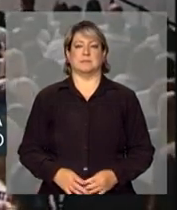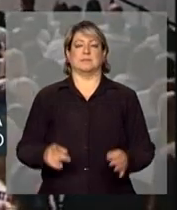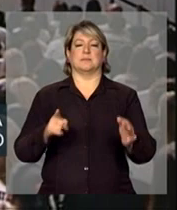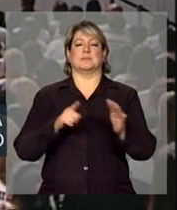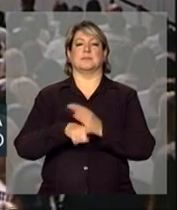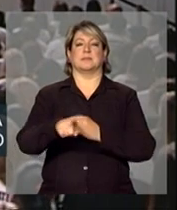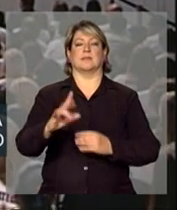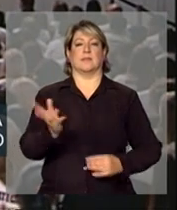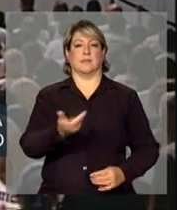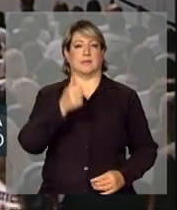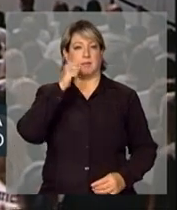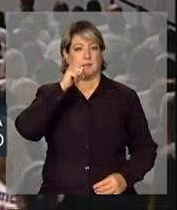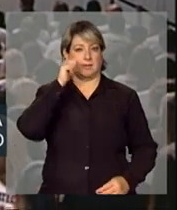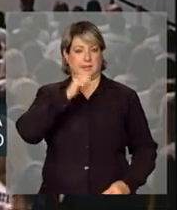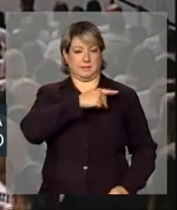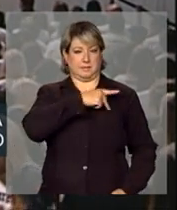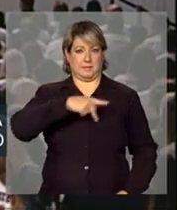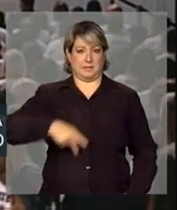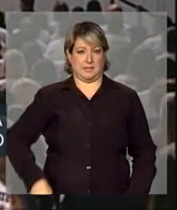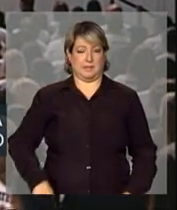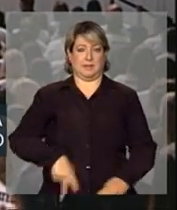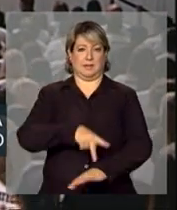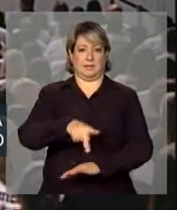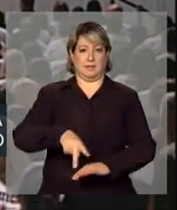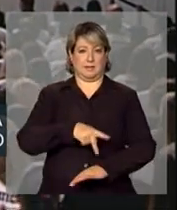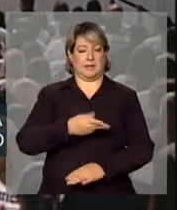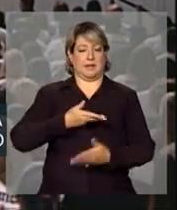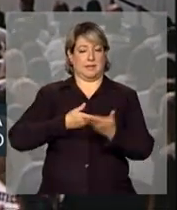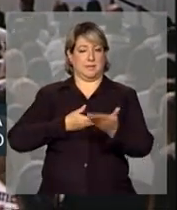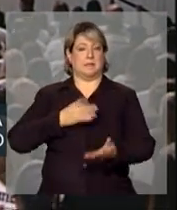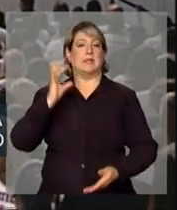Excelentíssima senhora presidenta da República, companheira Dilma Rousseff,